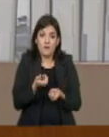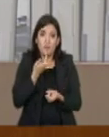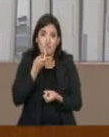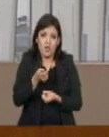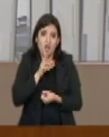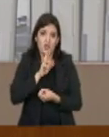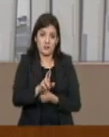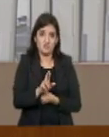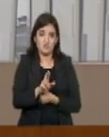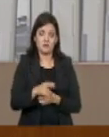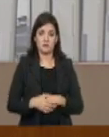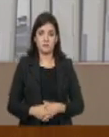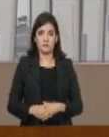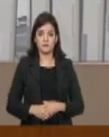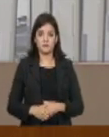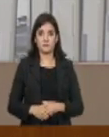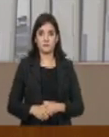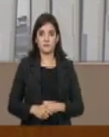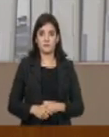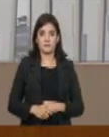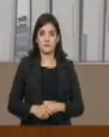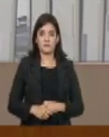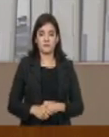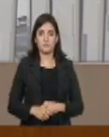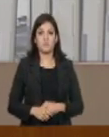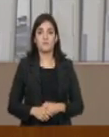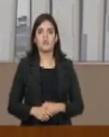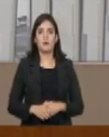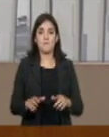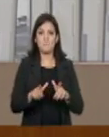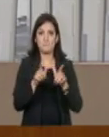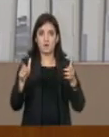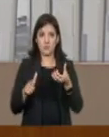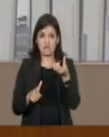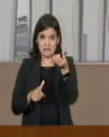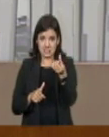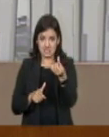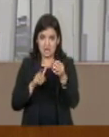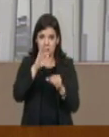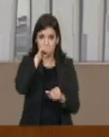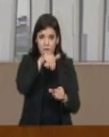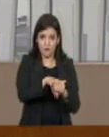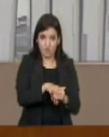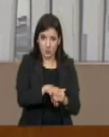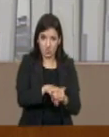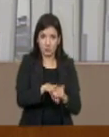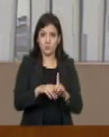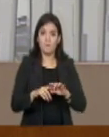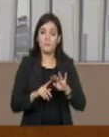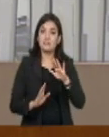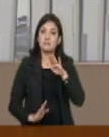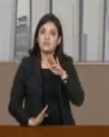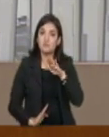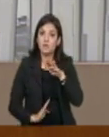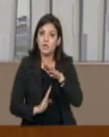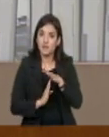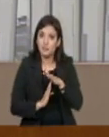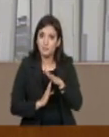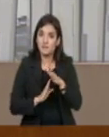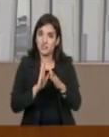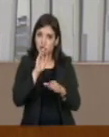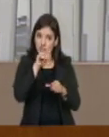não. Por maioria de 6 votos e nos limites dos respectivos